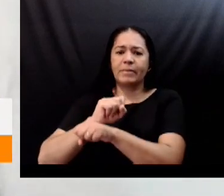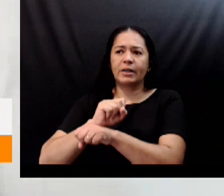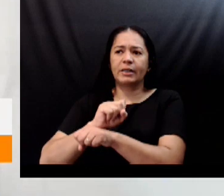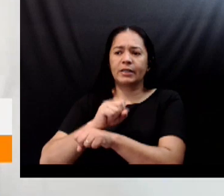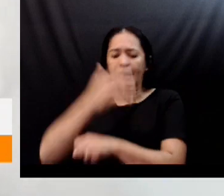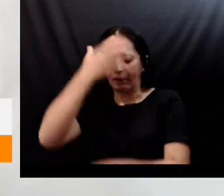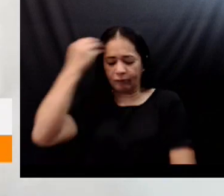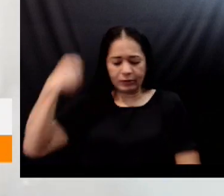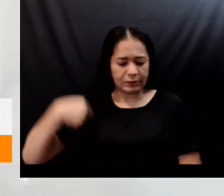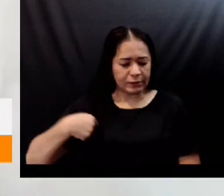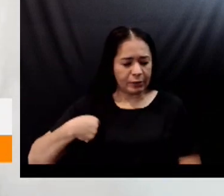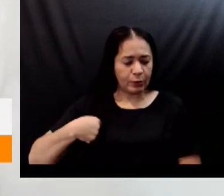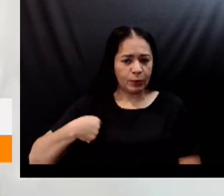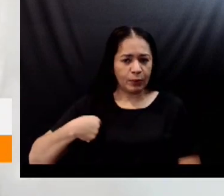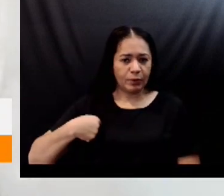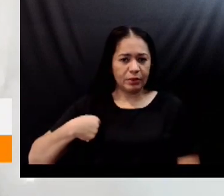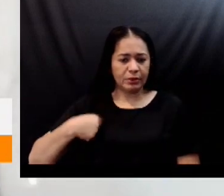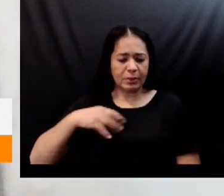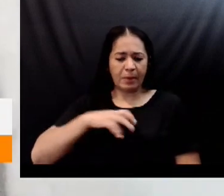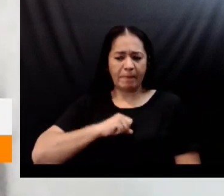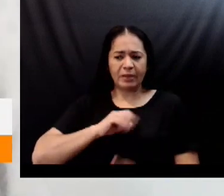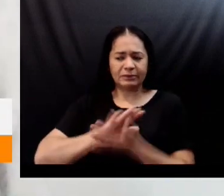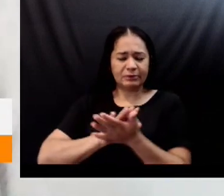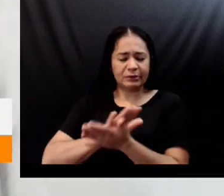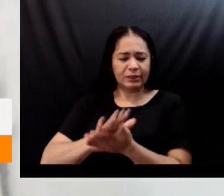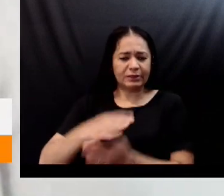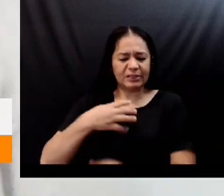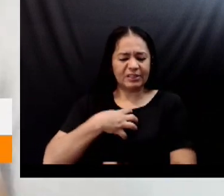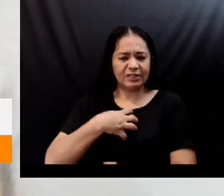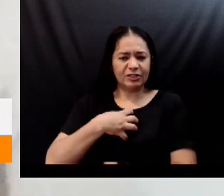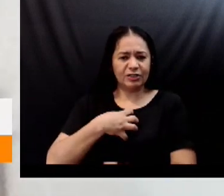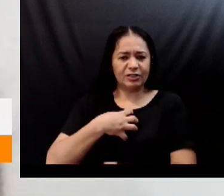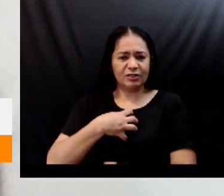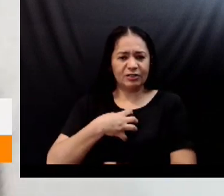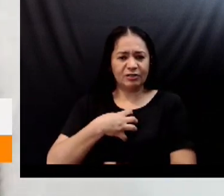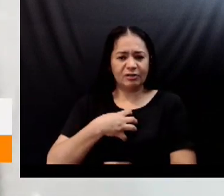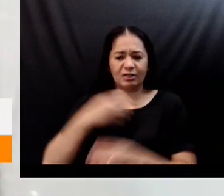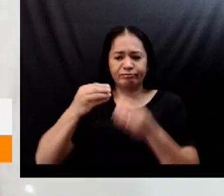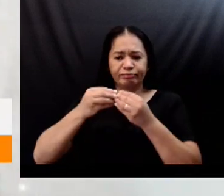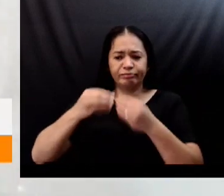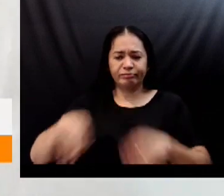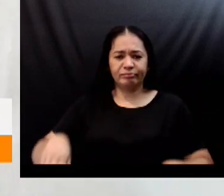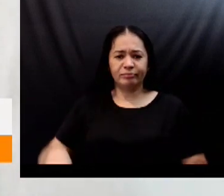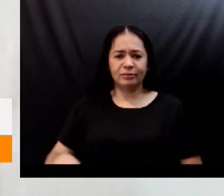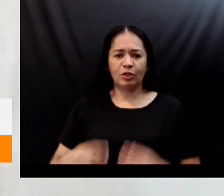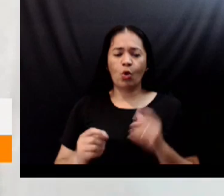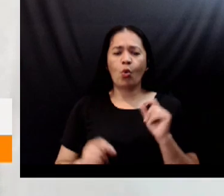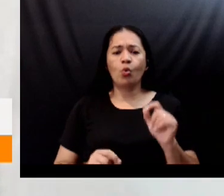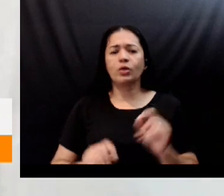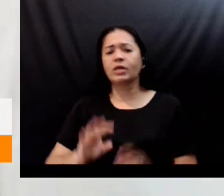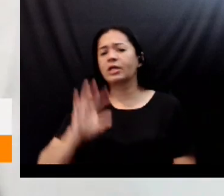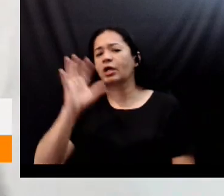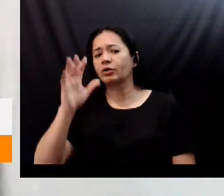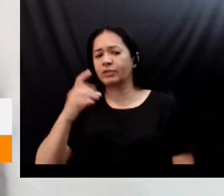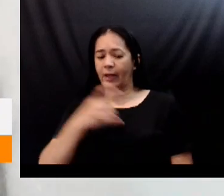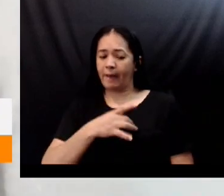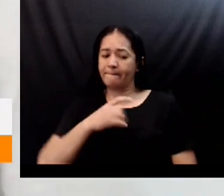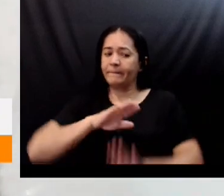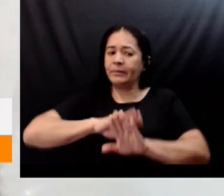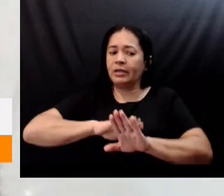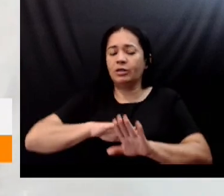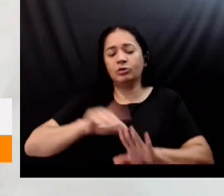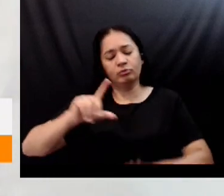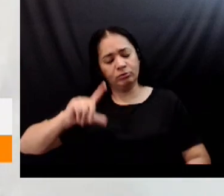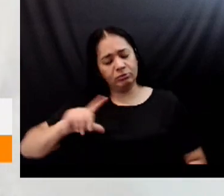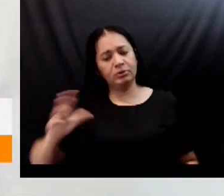medo de não ser amado? É um medo de ser inútil? Tá rolando algum medo aí por trás disso. É Uhum. por isso que